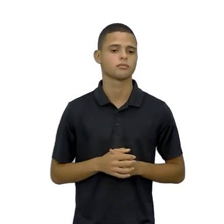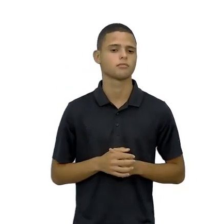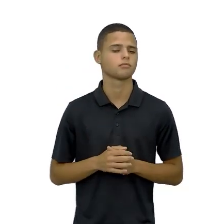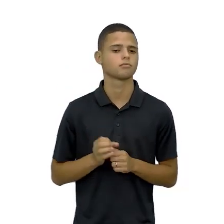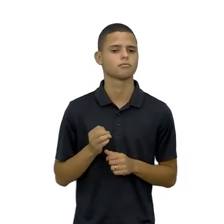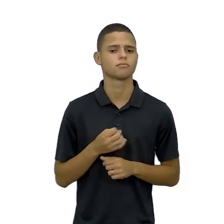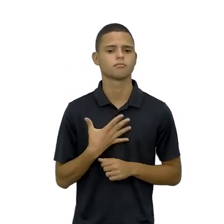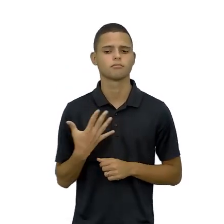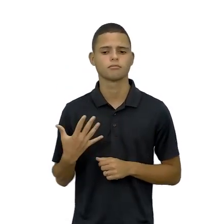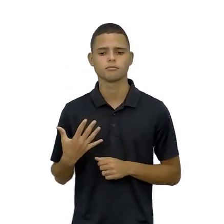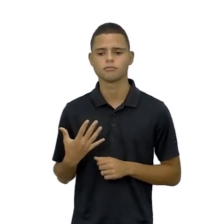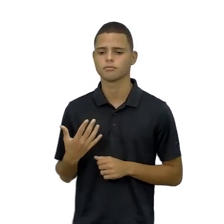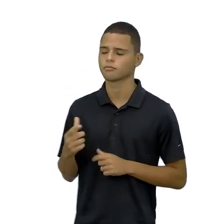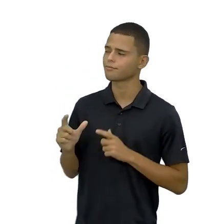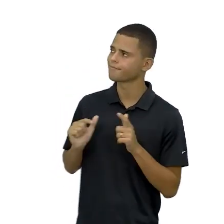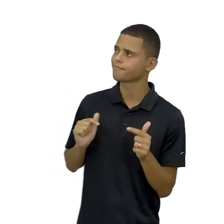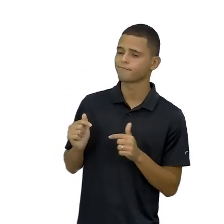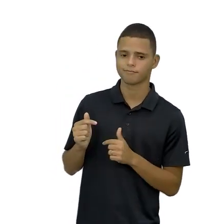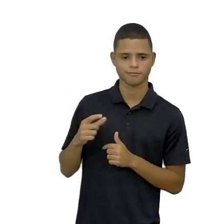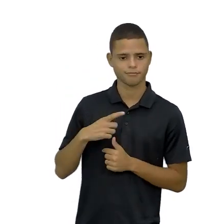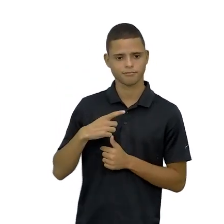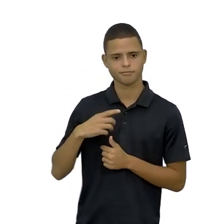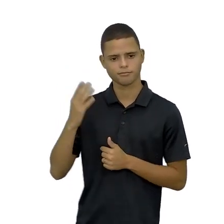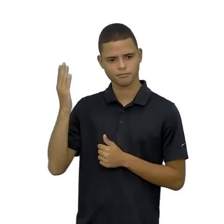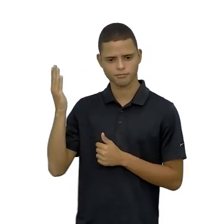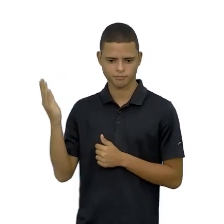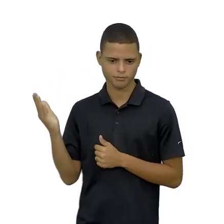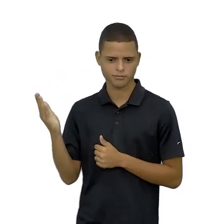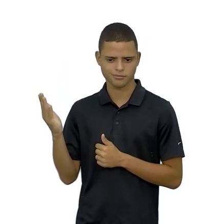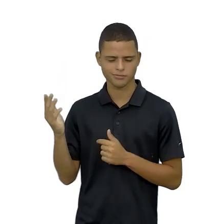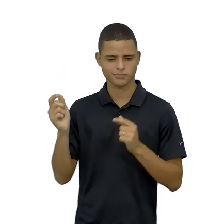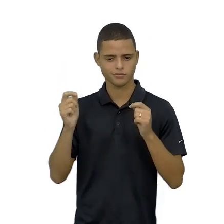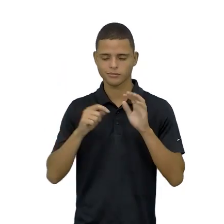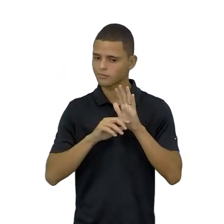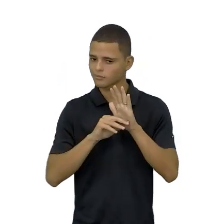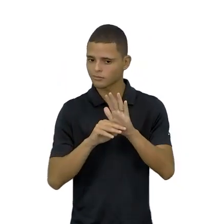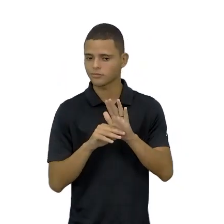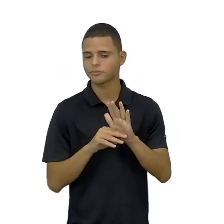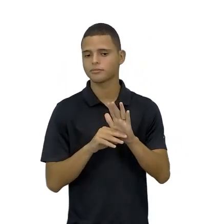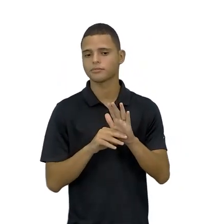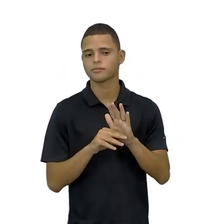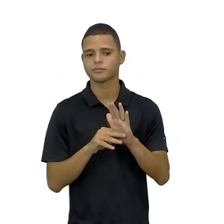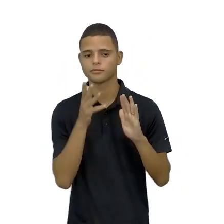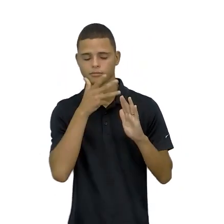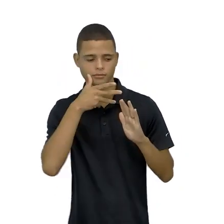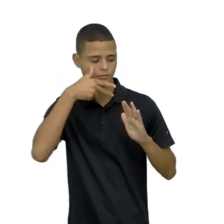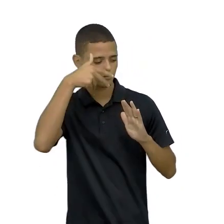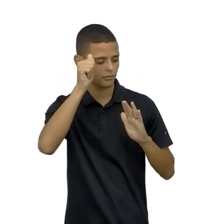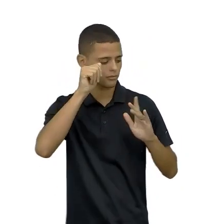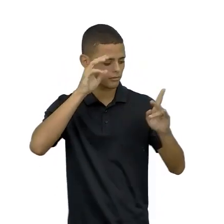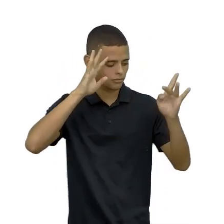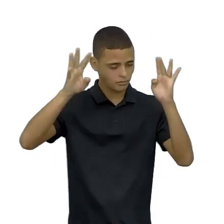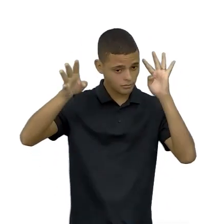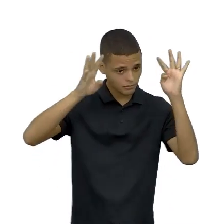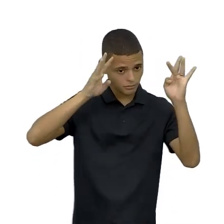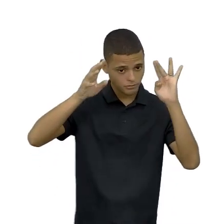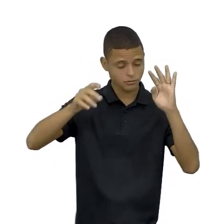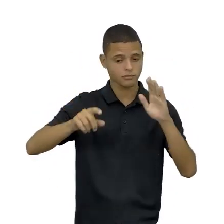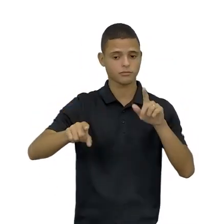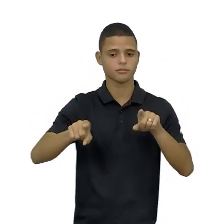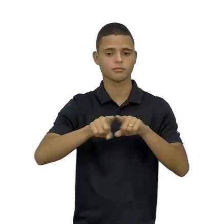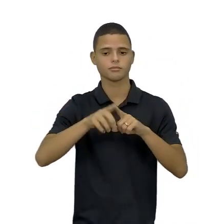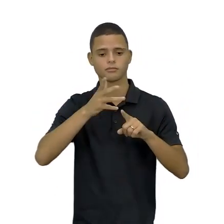Quais desses trabalhos que estão aqui possibilitaria uma melhor reflexão e um